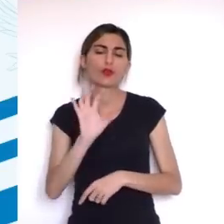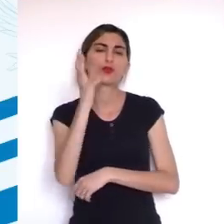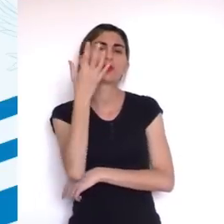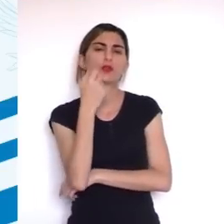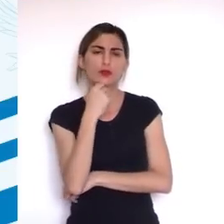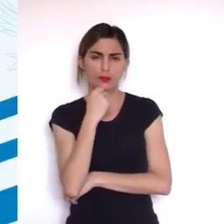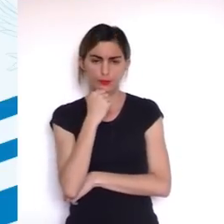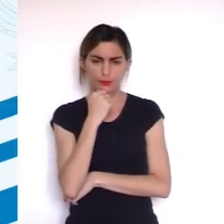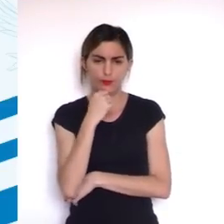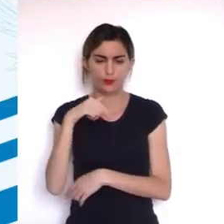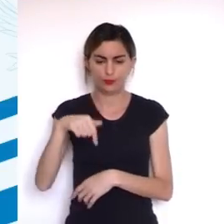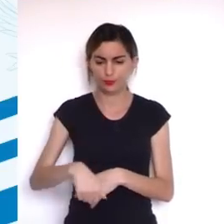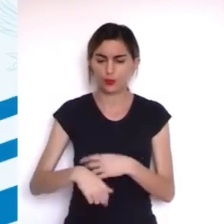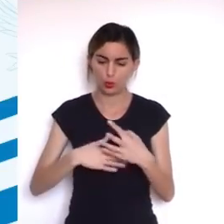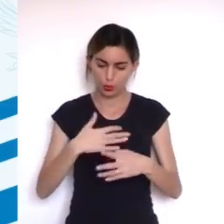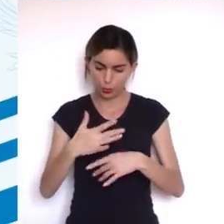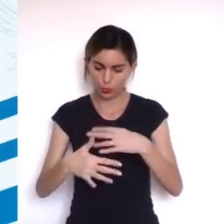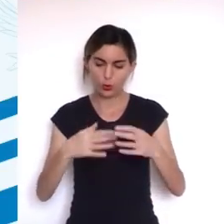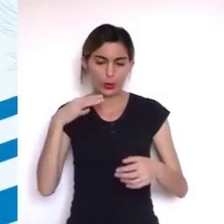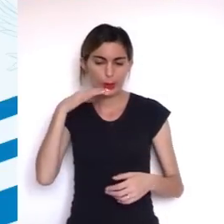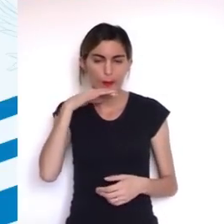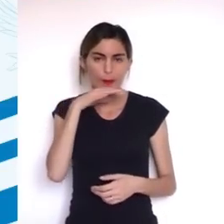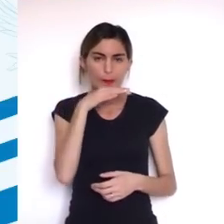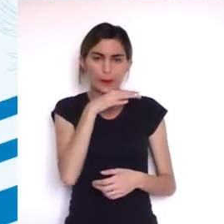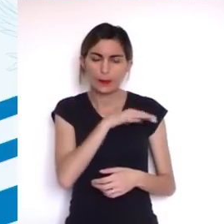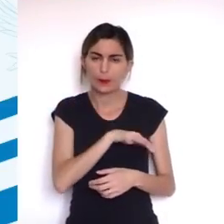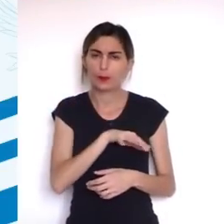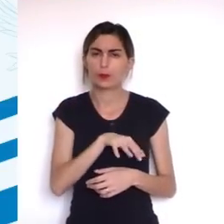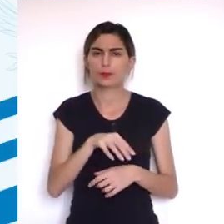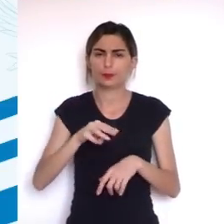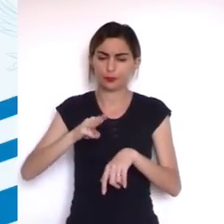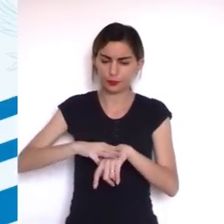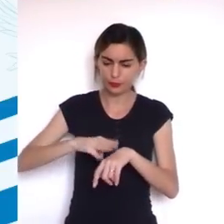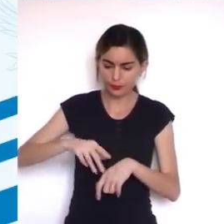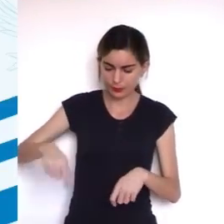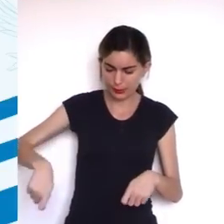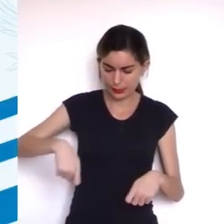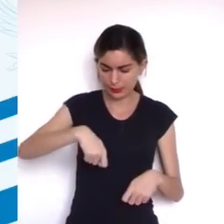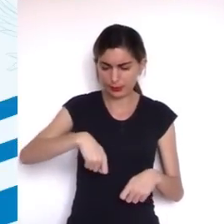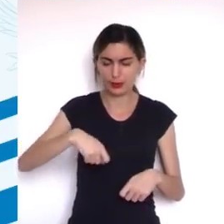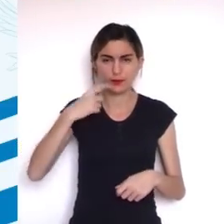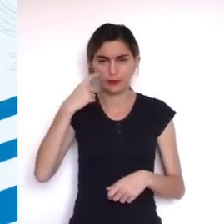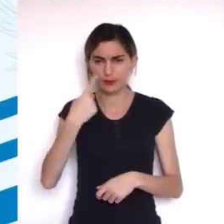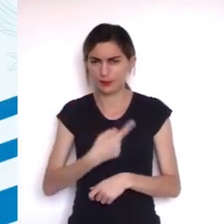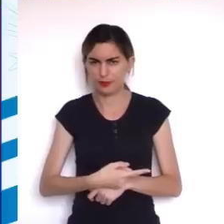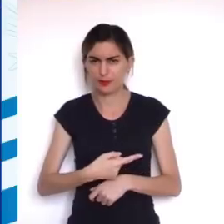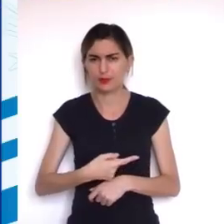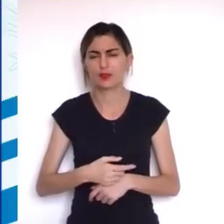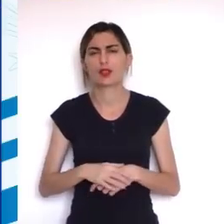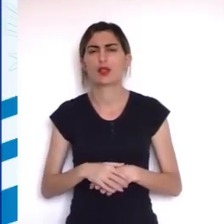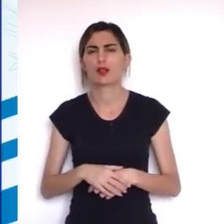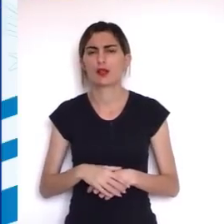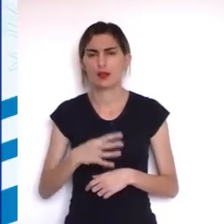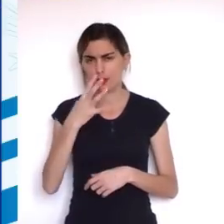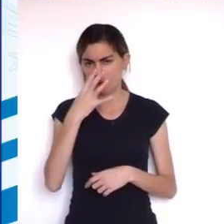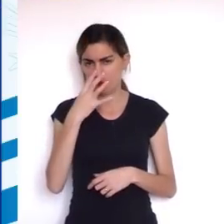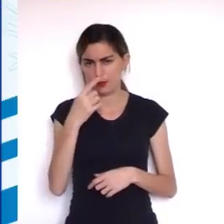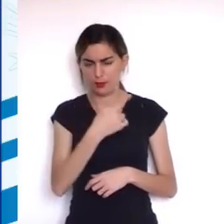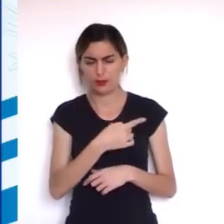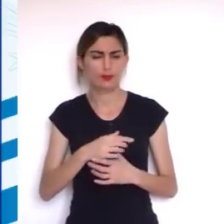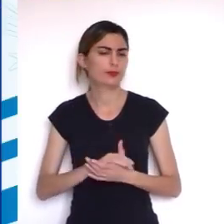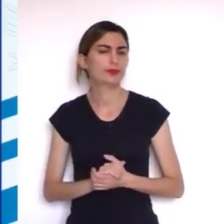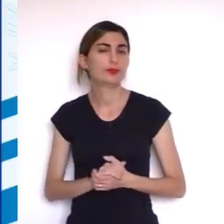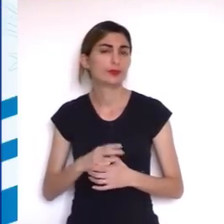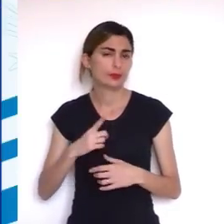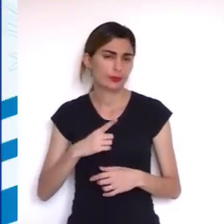que aconteceu? Tá? A propagação de calor, a condução. Então, nessa imagem que você pode observar,